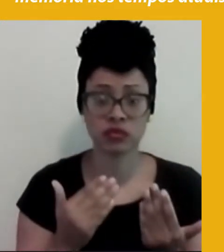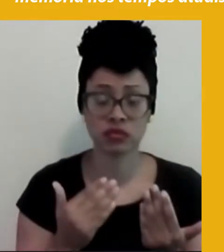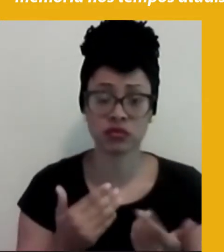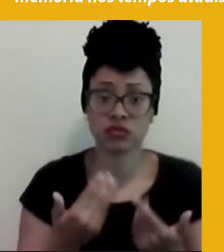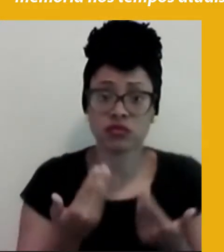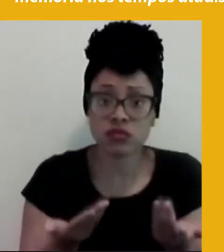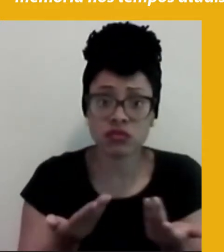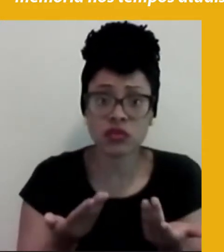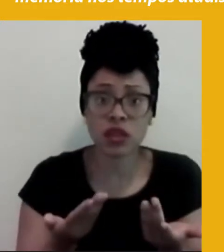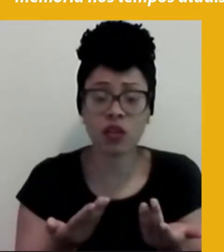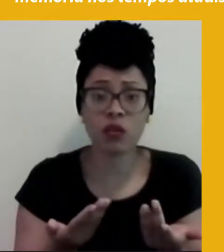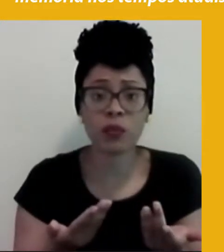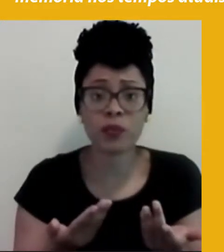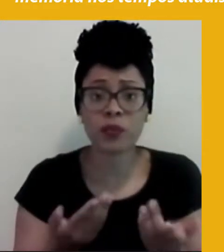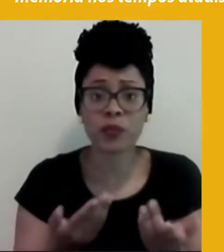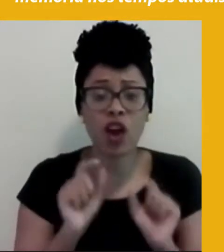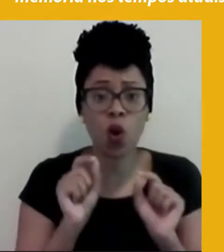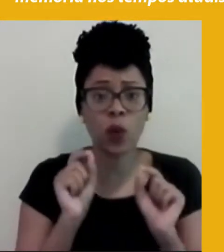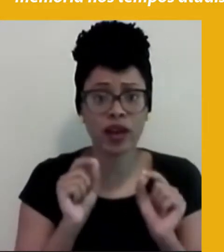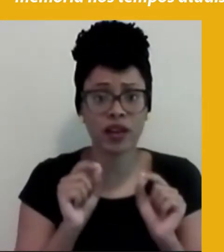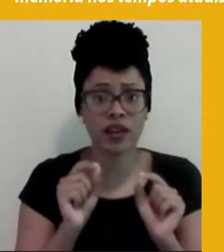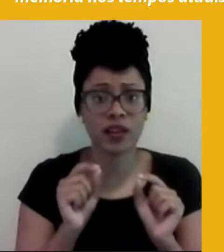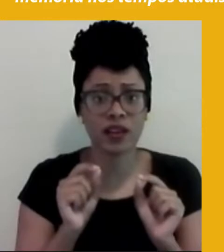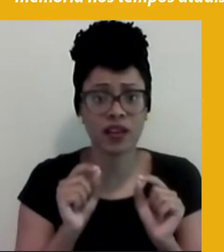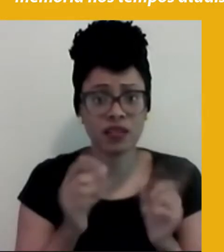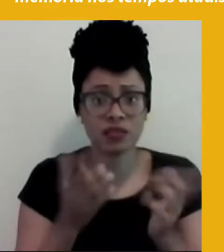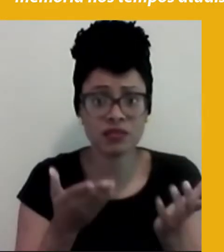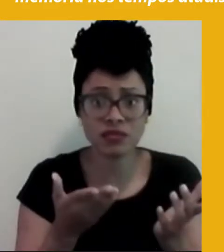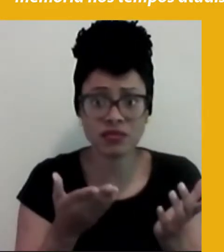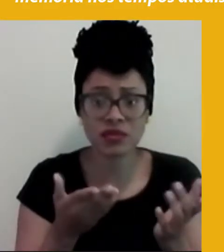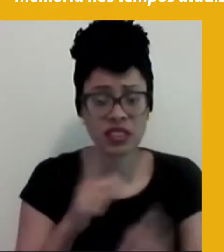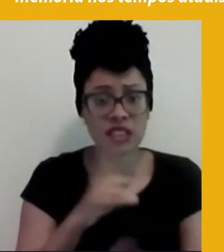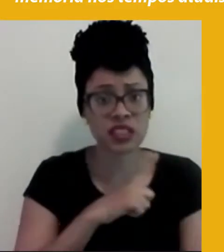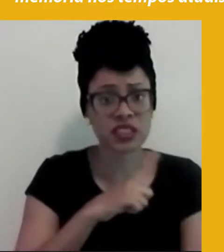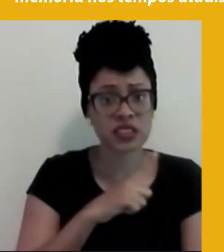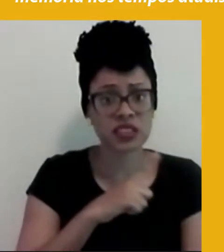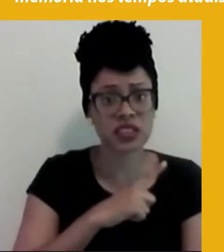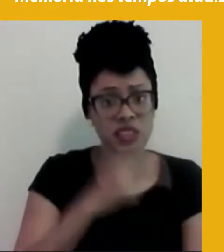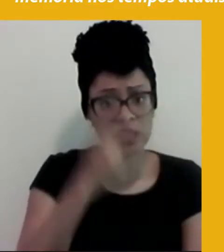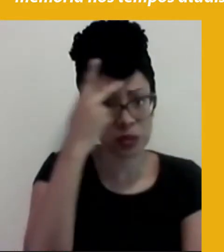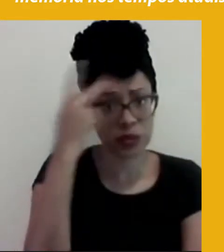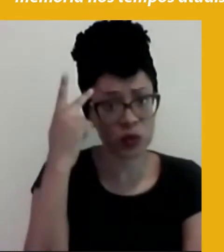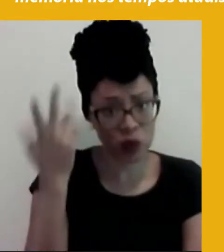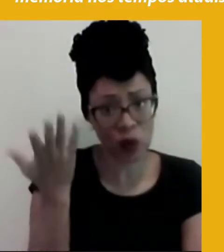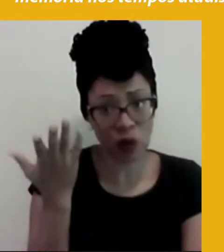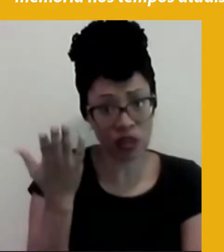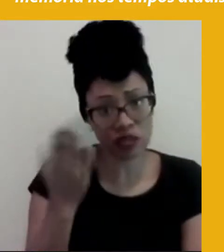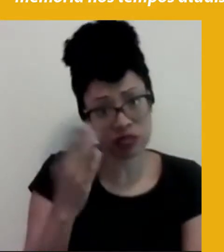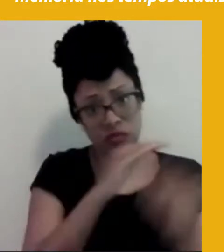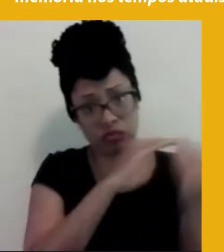certa autoimunidade que está rolando. Existem agentes do Estado que estão desmontando o Estado.